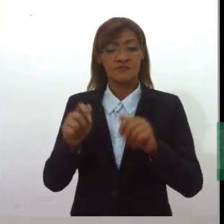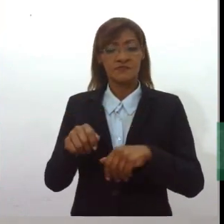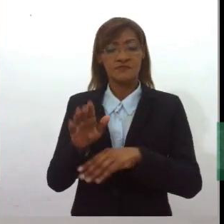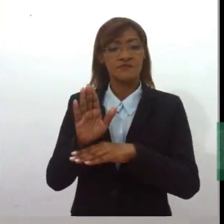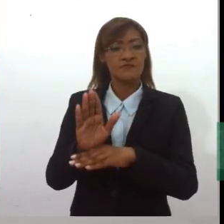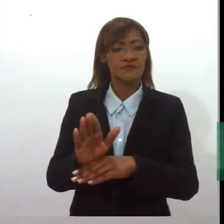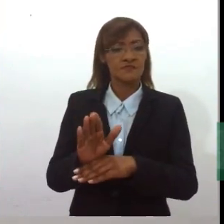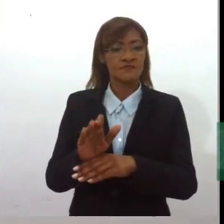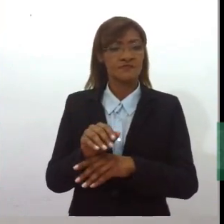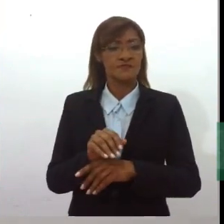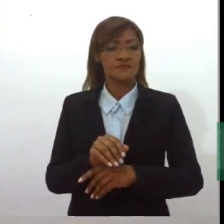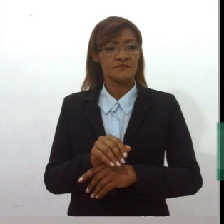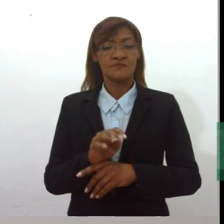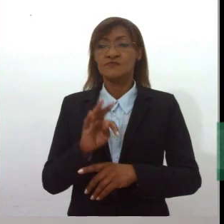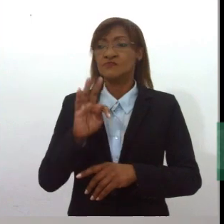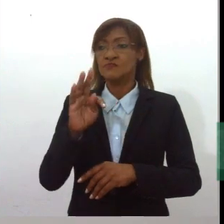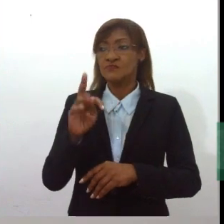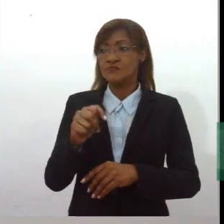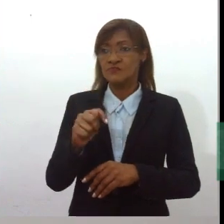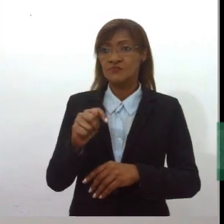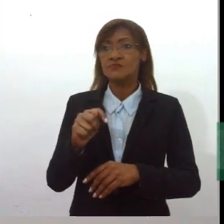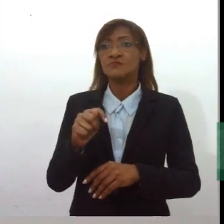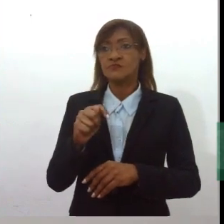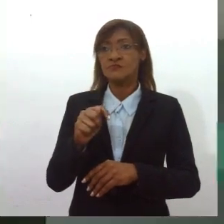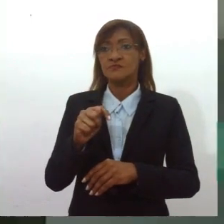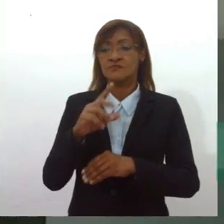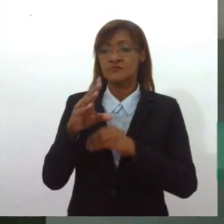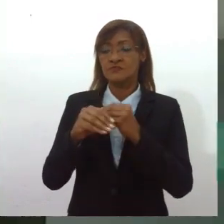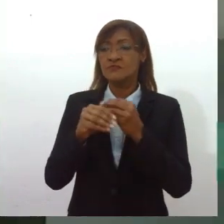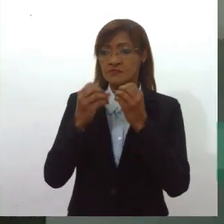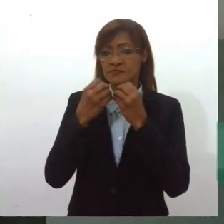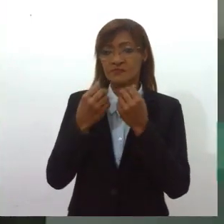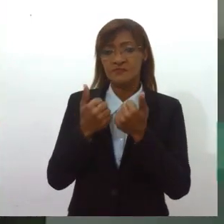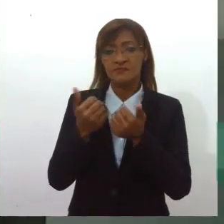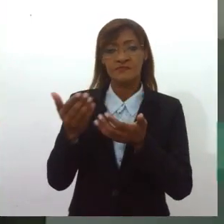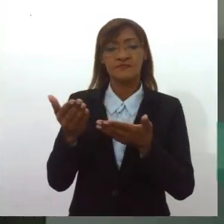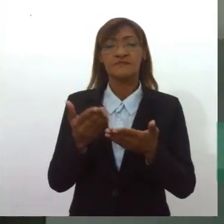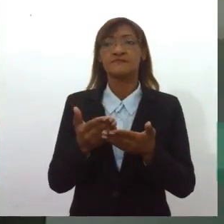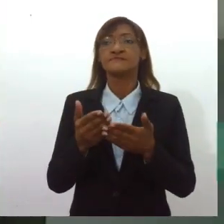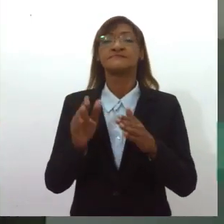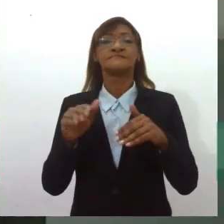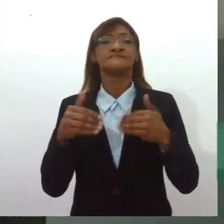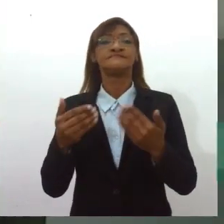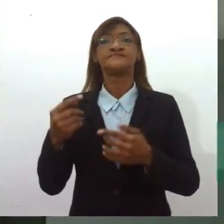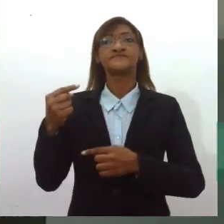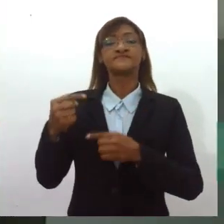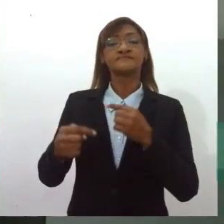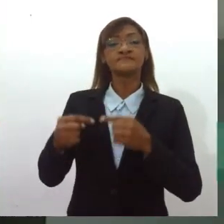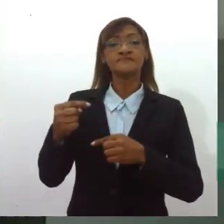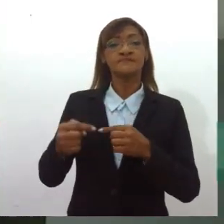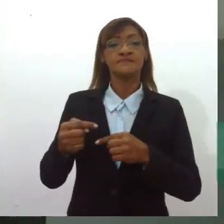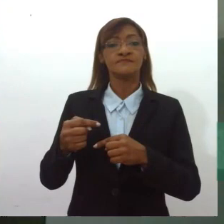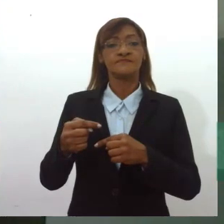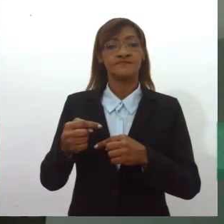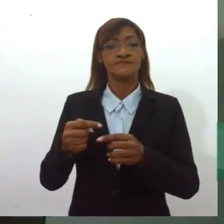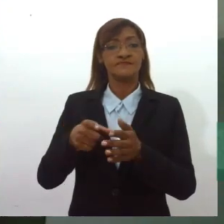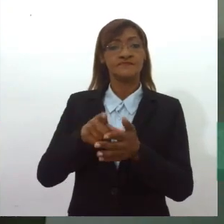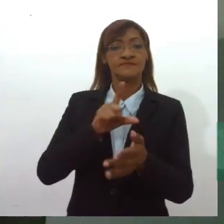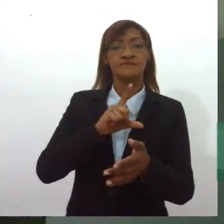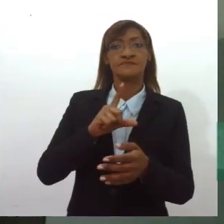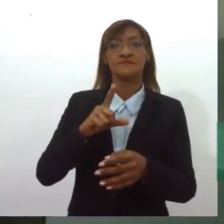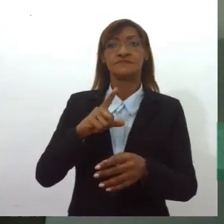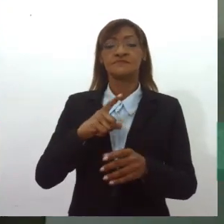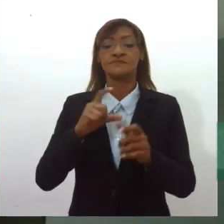que venha para somar vai ser ciano eh qual é a política que prevalece eu prevalecia aí no centro de